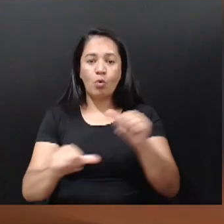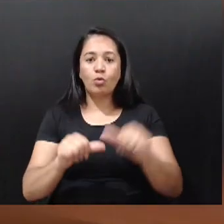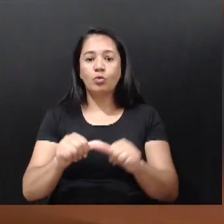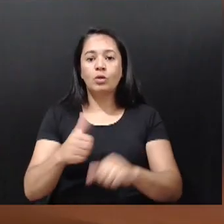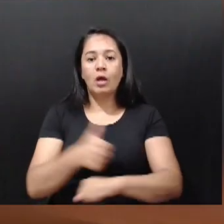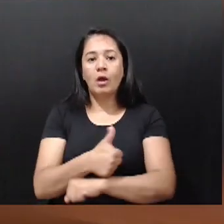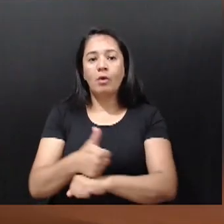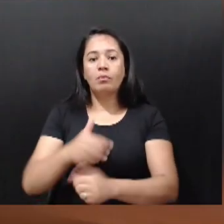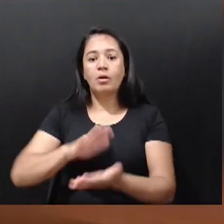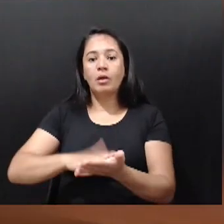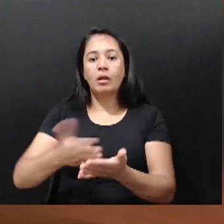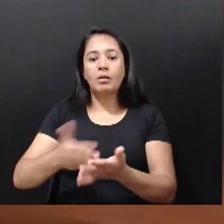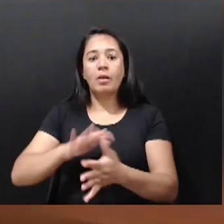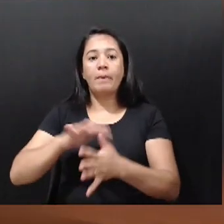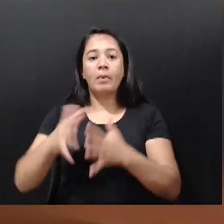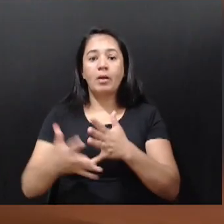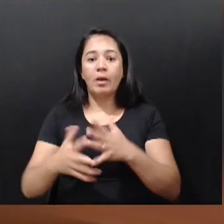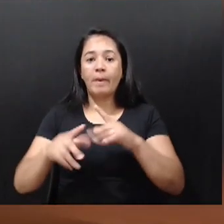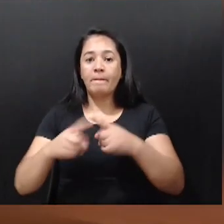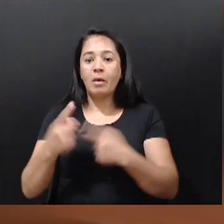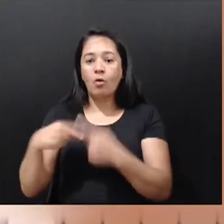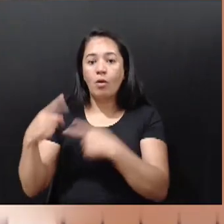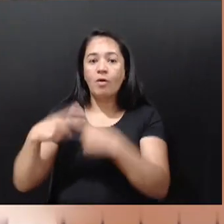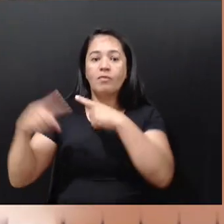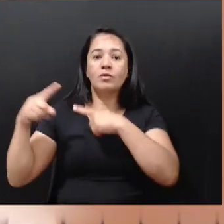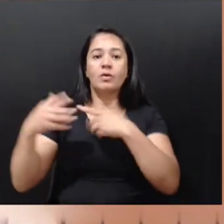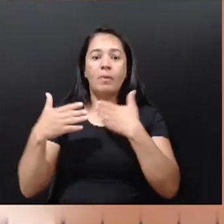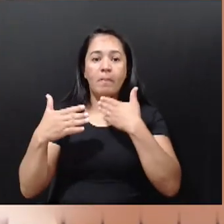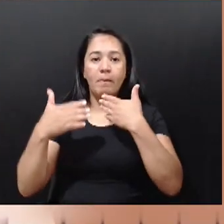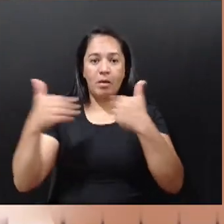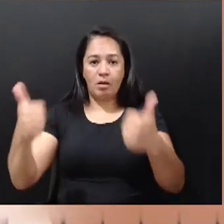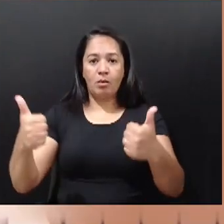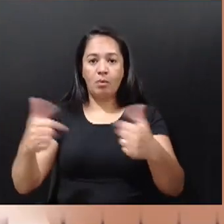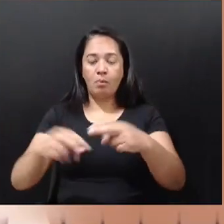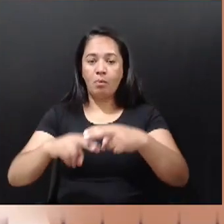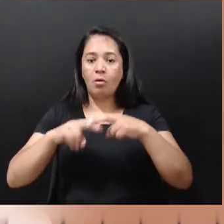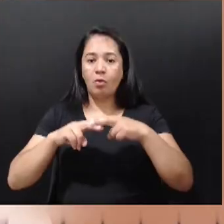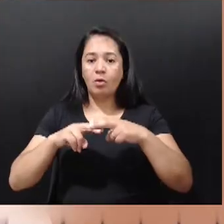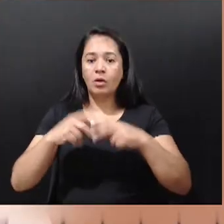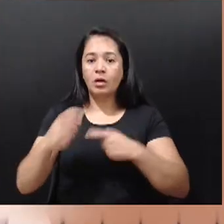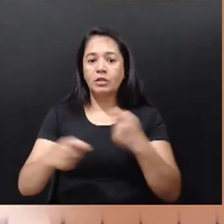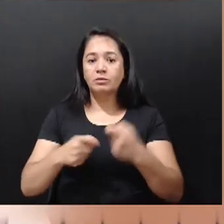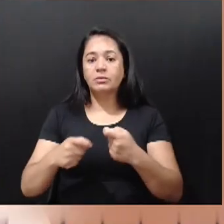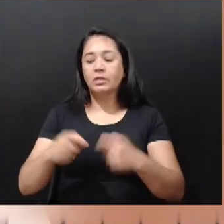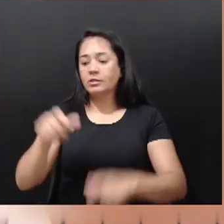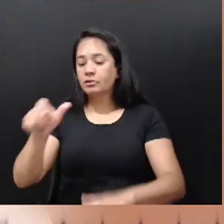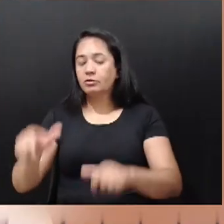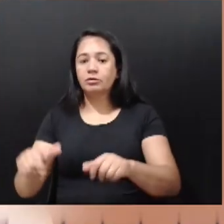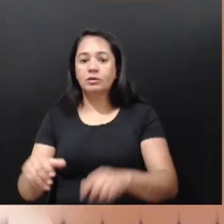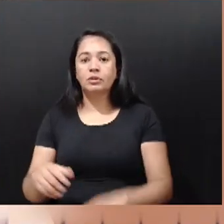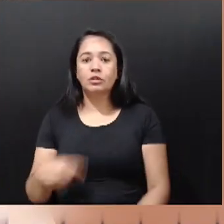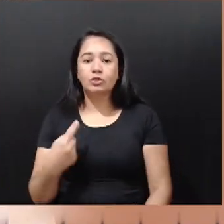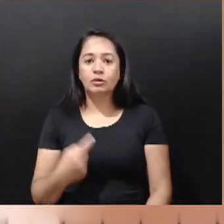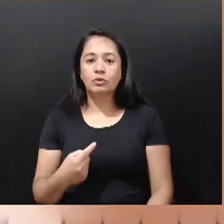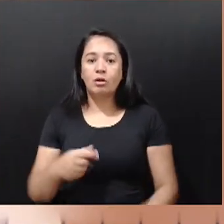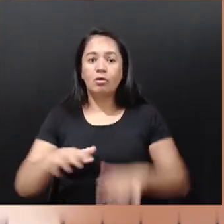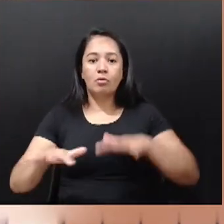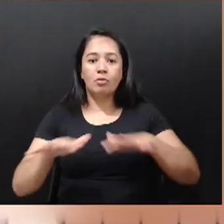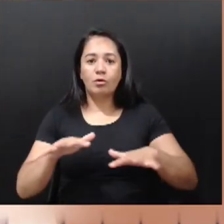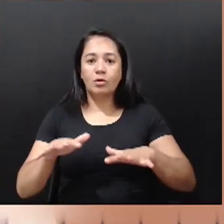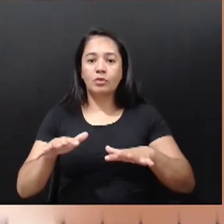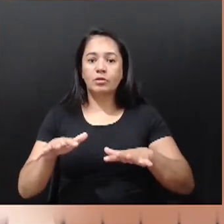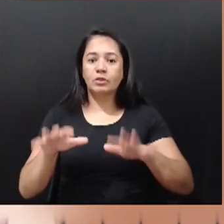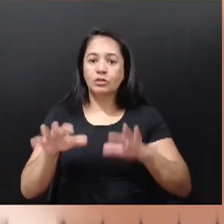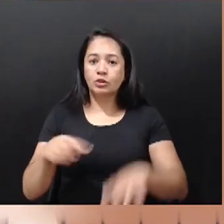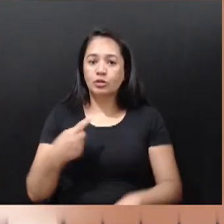Libras, porém um avanço muito grande aí em relação à gestão de pessoas. Toda vez que a gente faz um movimento como esse, a gente qualifica